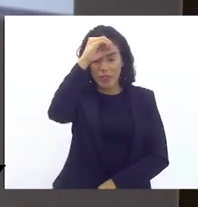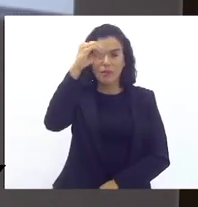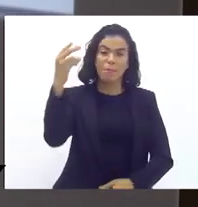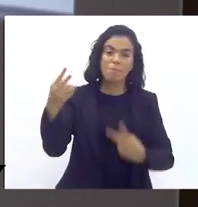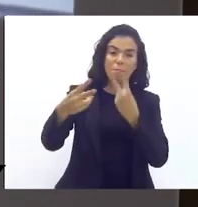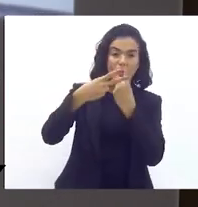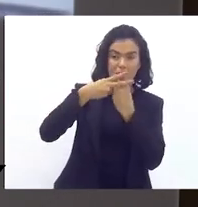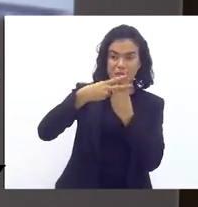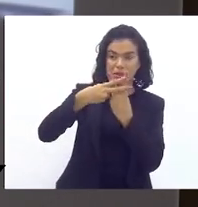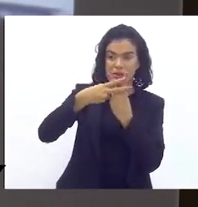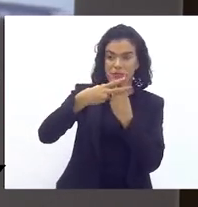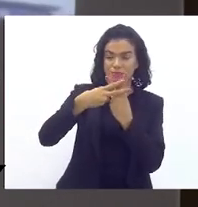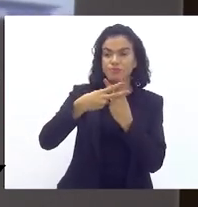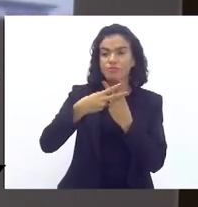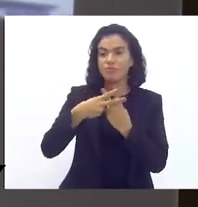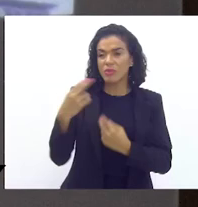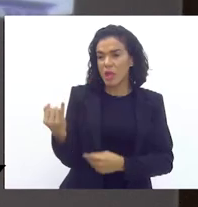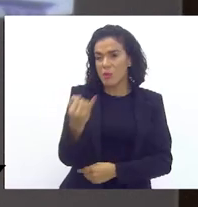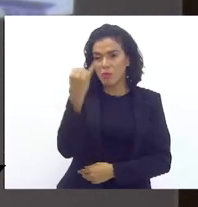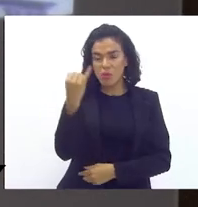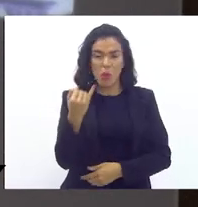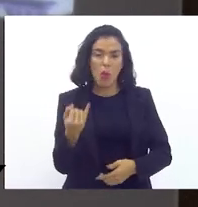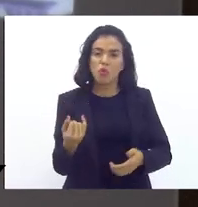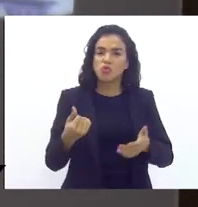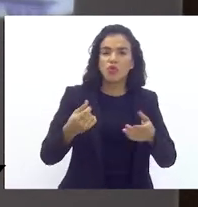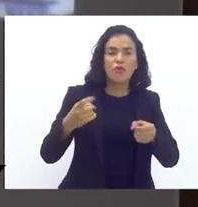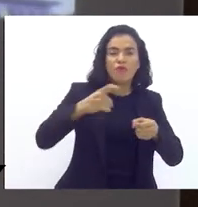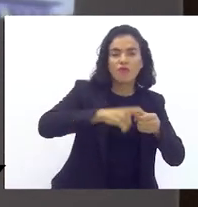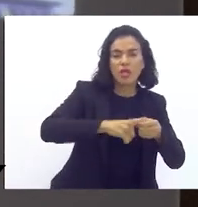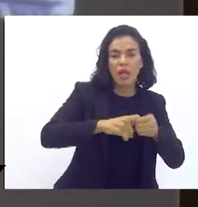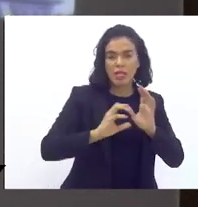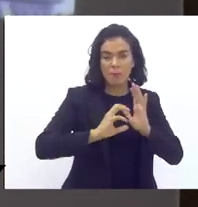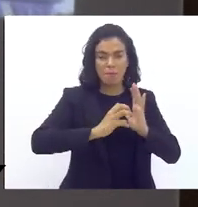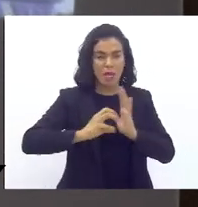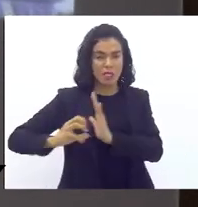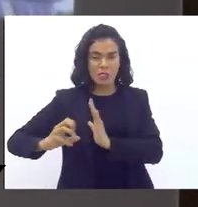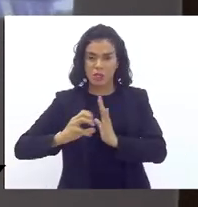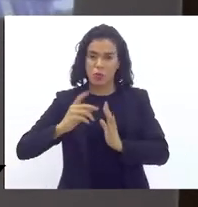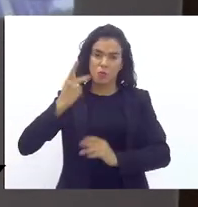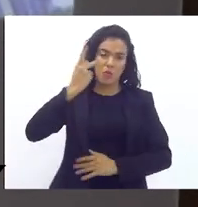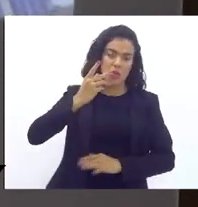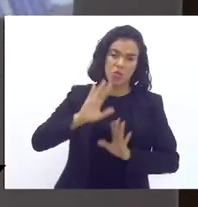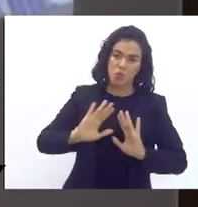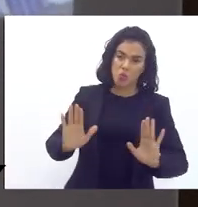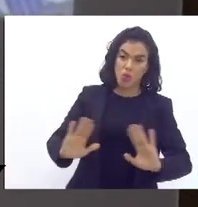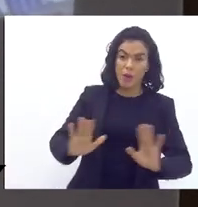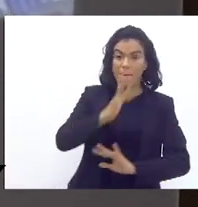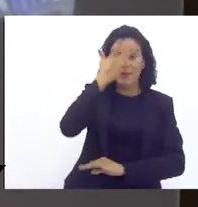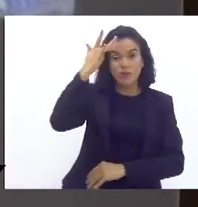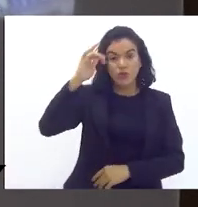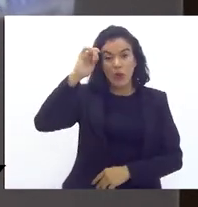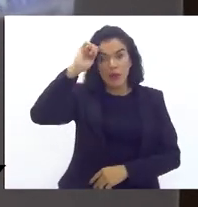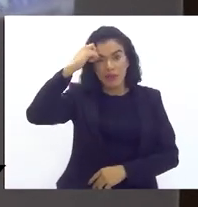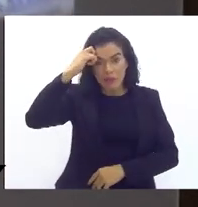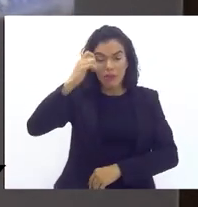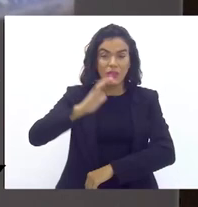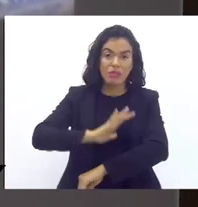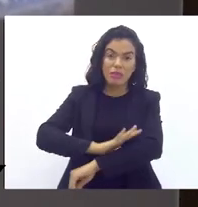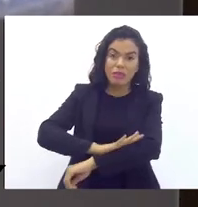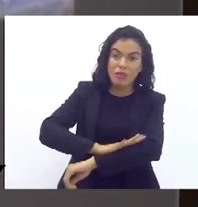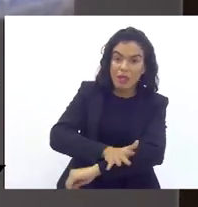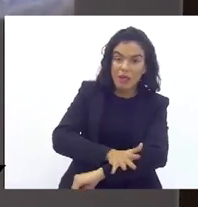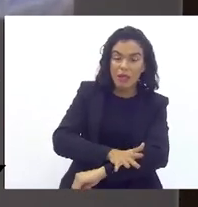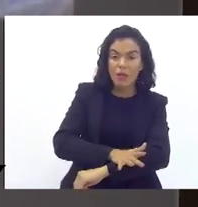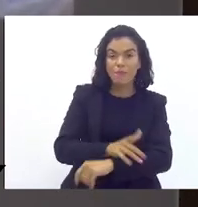é muito importante eu não sou fiada não partido político não tô falando só de pessoas negras sabemos que a maior